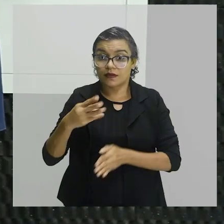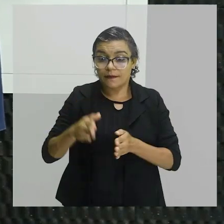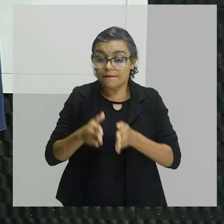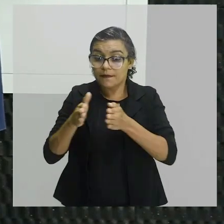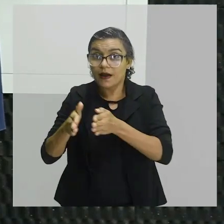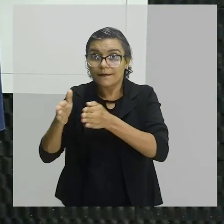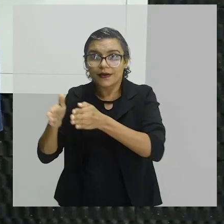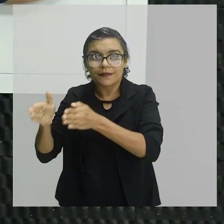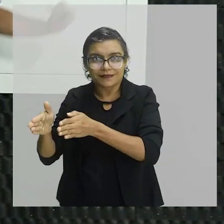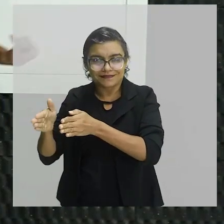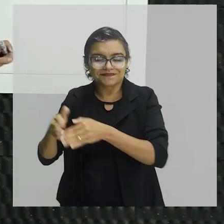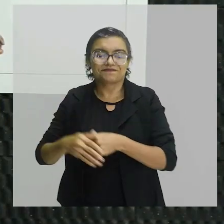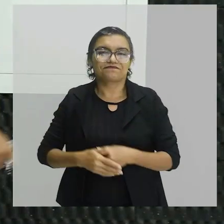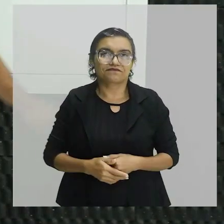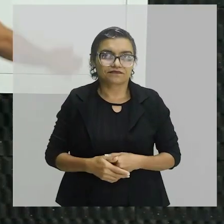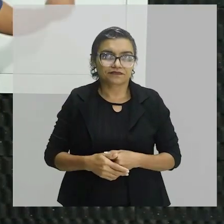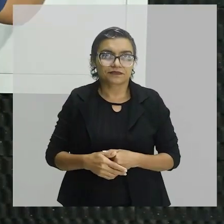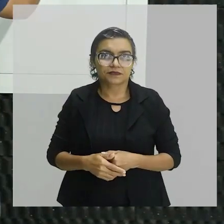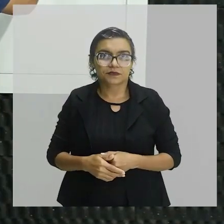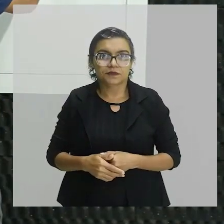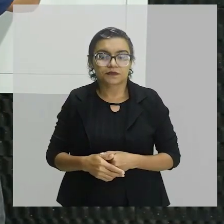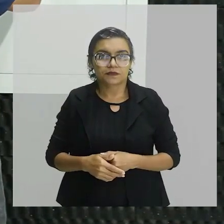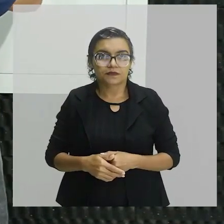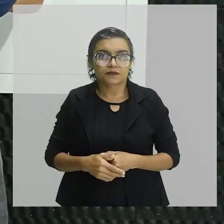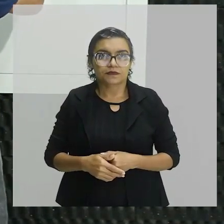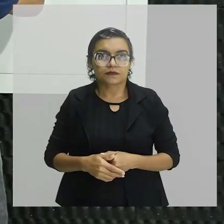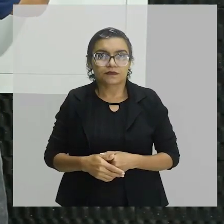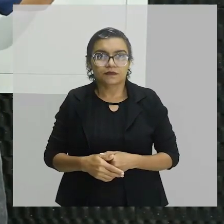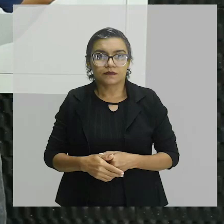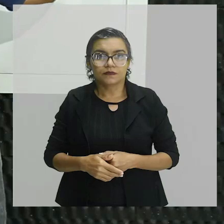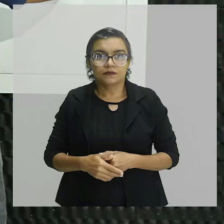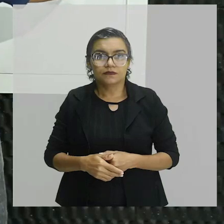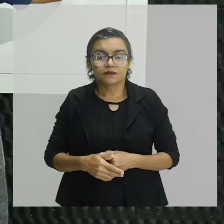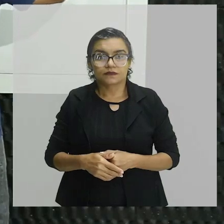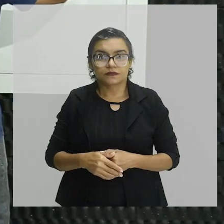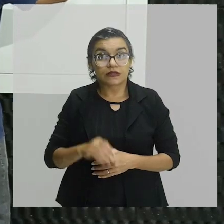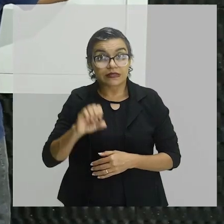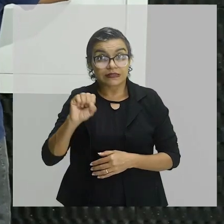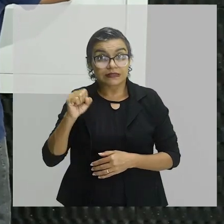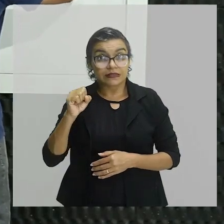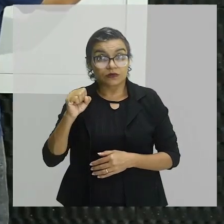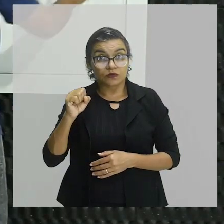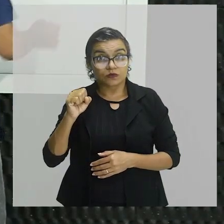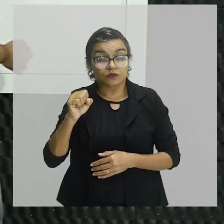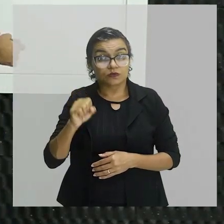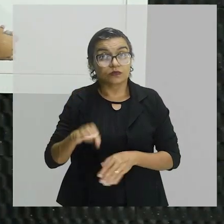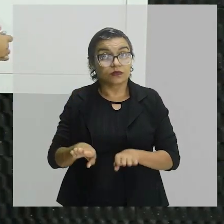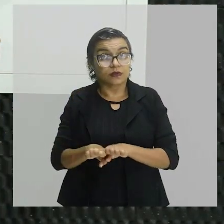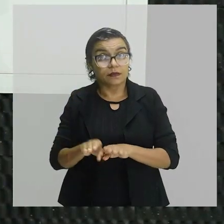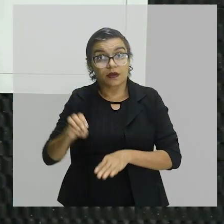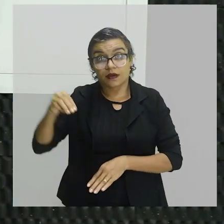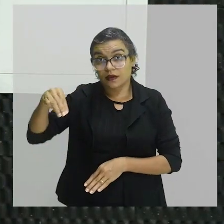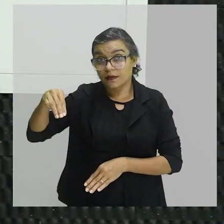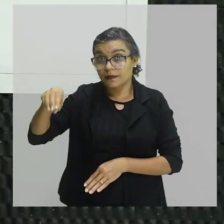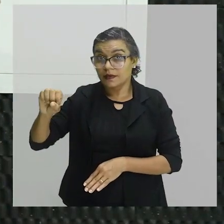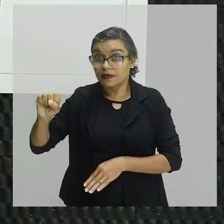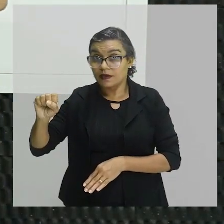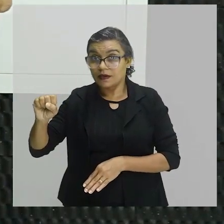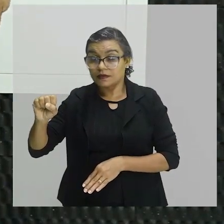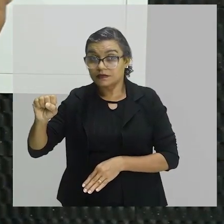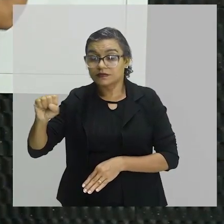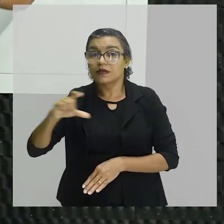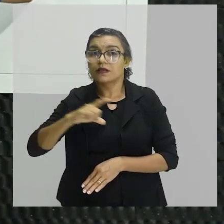casas. No caso do segundo, ó, segundo e milissegundo, eu também